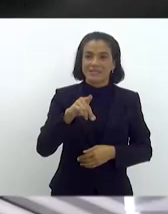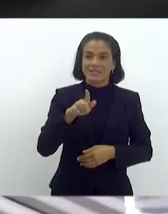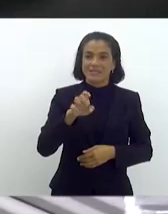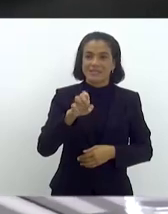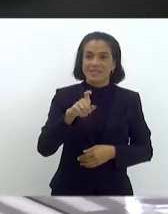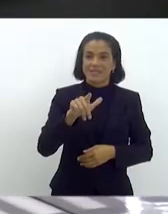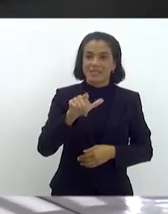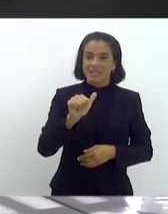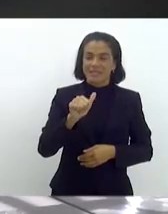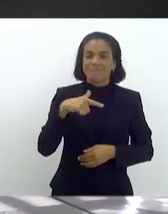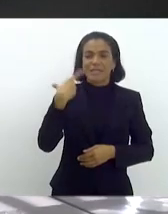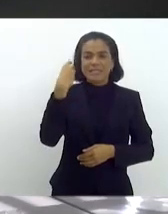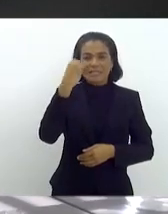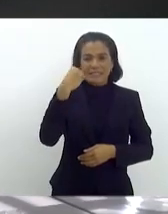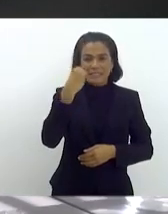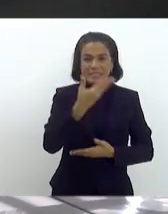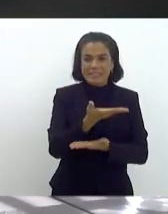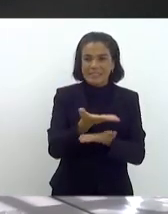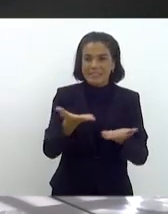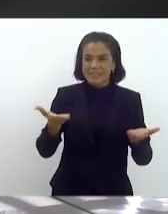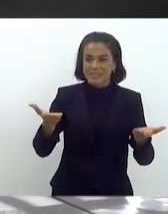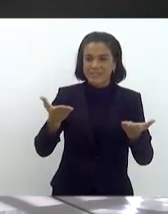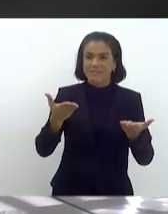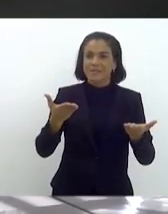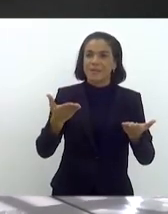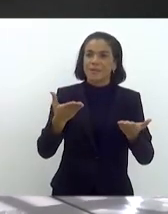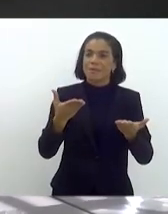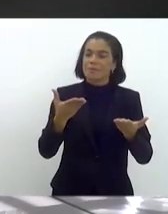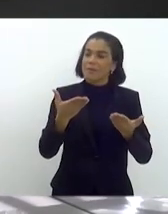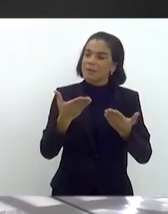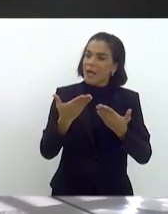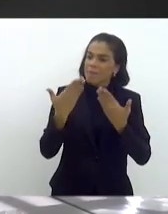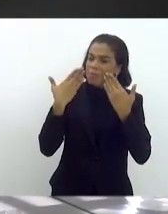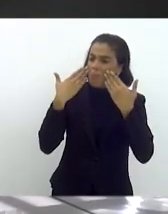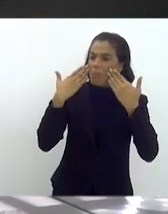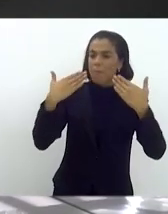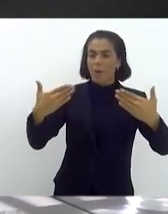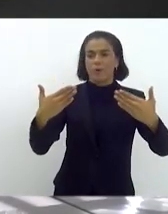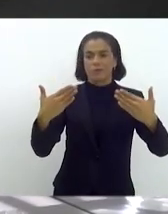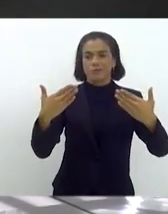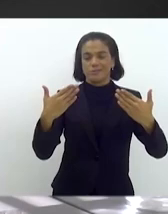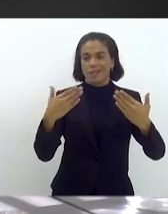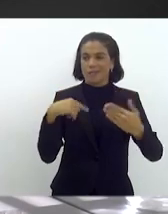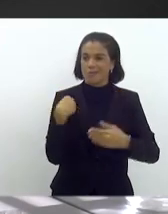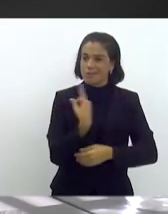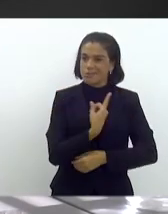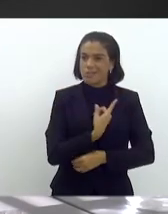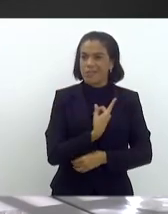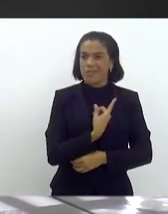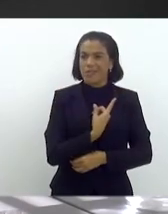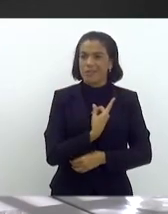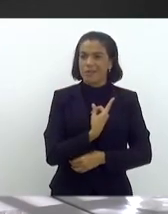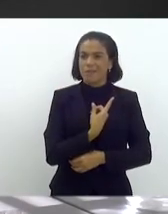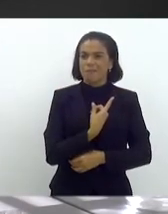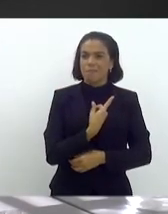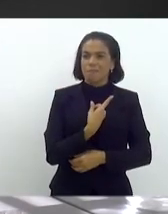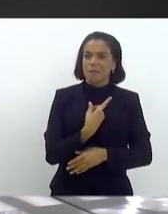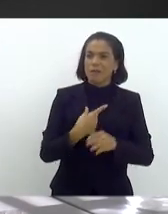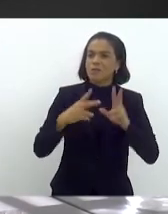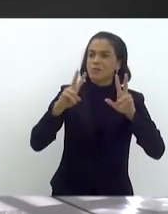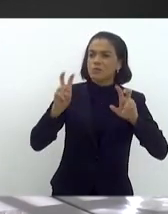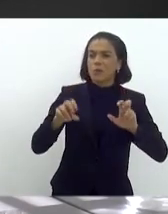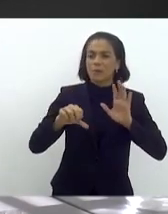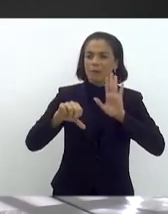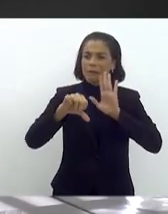a experiência de vocês para estar nos mostrando né um outro lado da desse crime